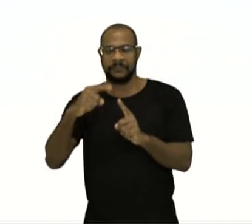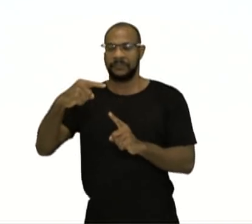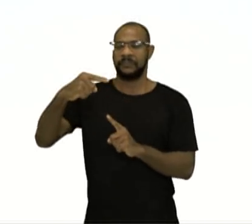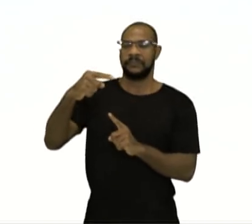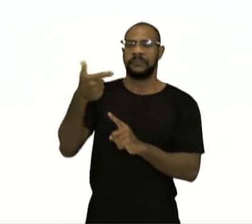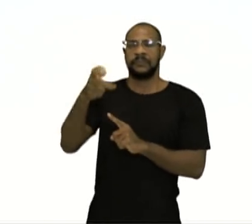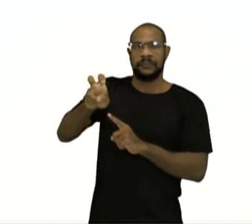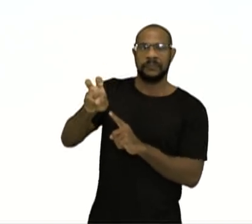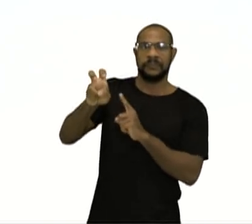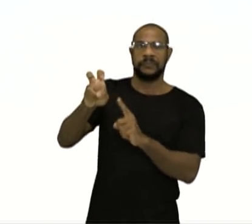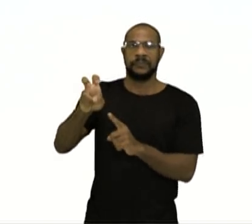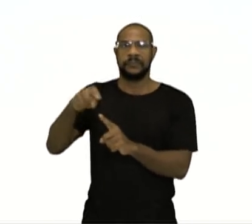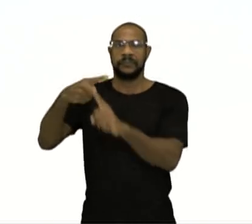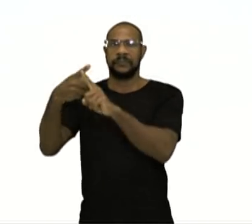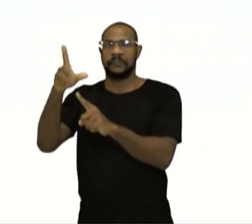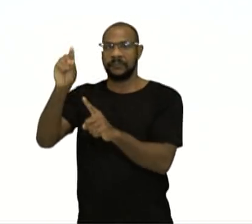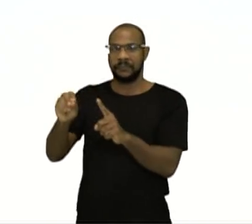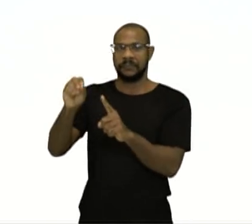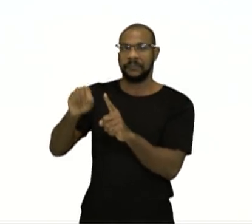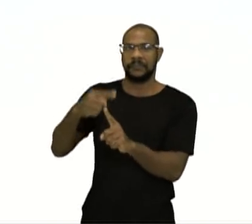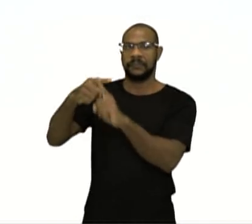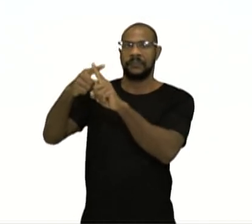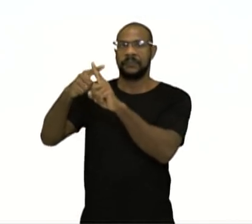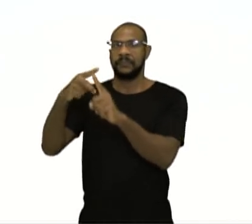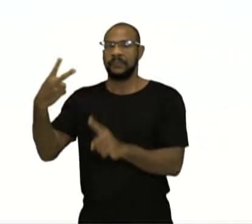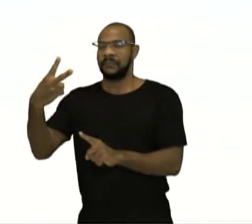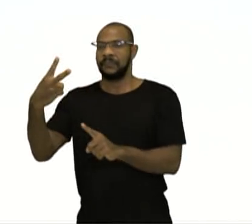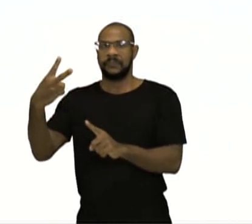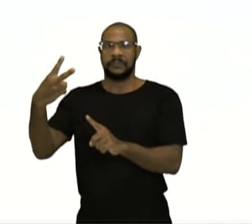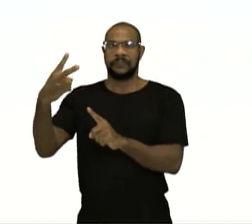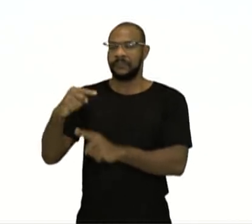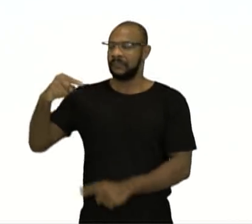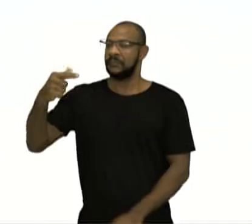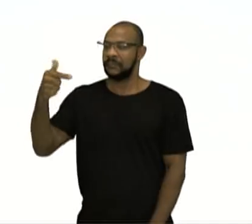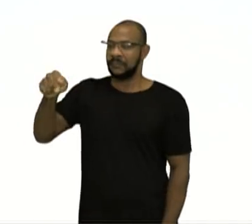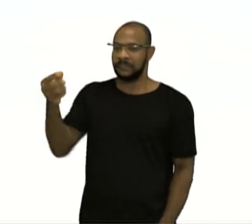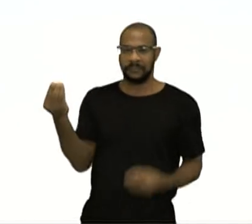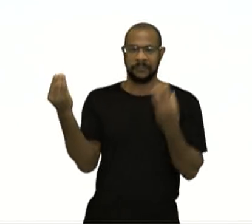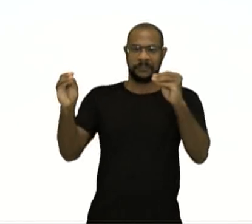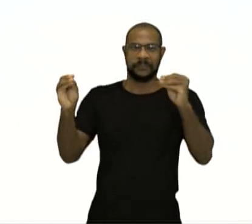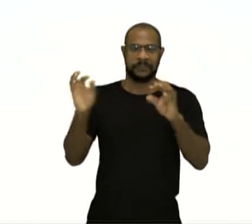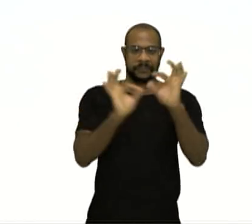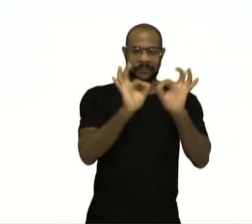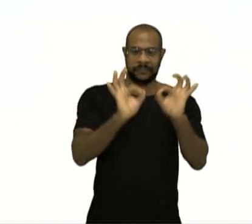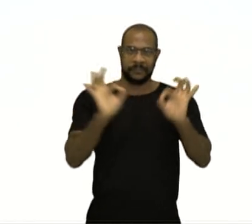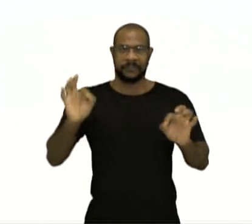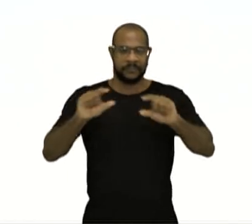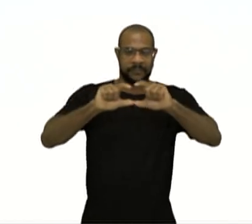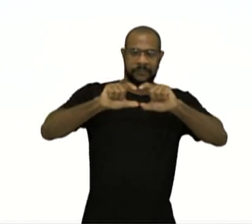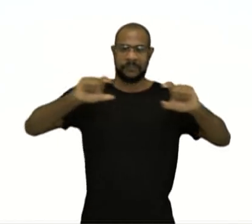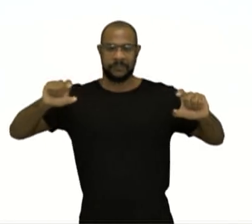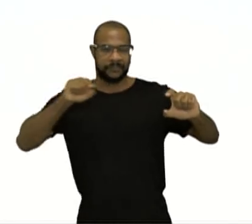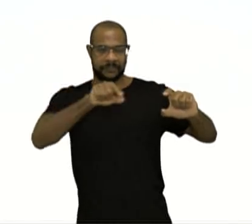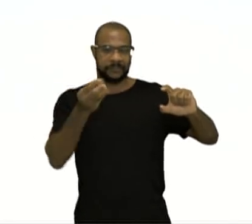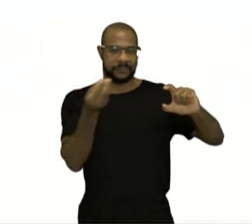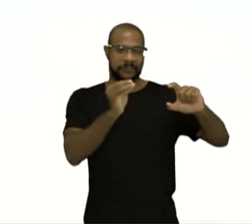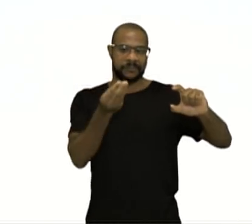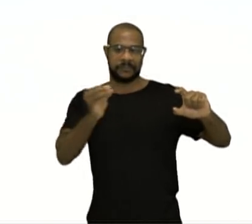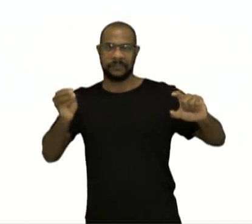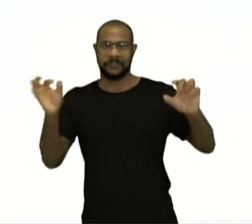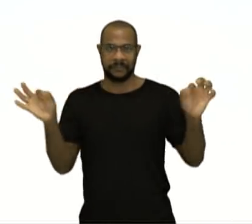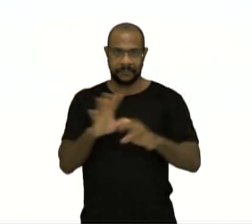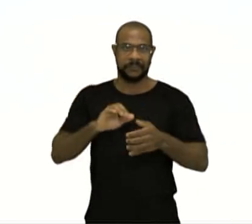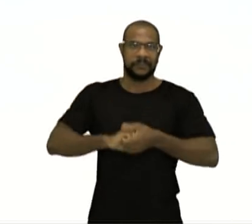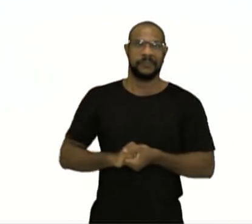menos 15, o mais 10, o mais 2 e o menos 7. Então, a gente conseguiu montar a expressão. Agora, o